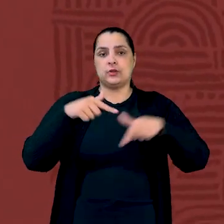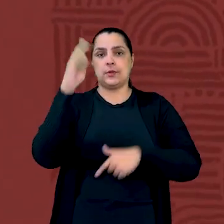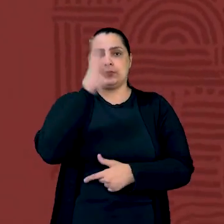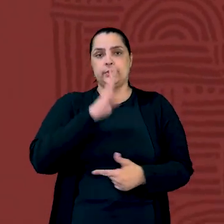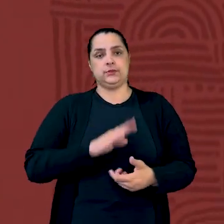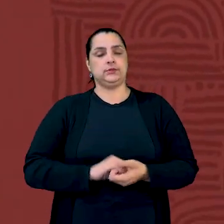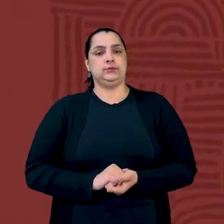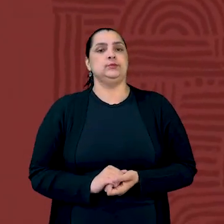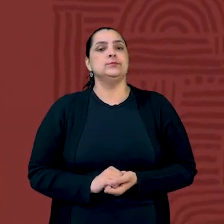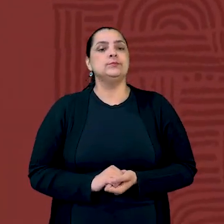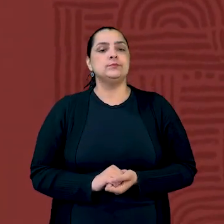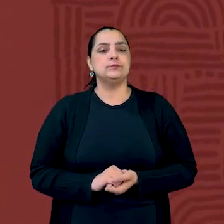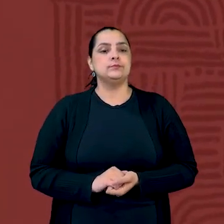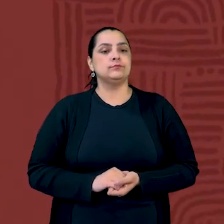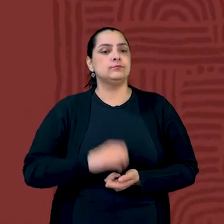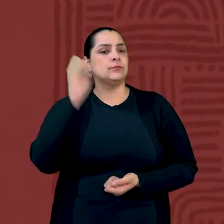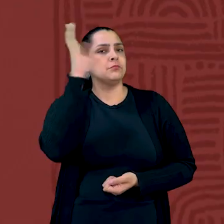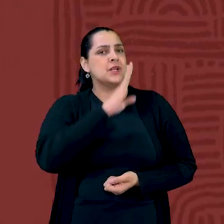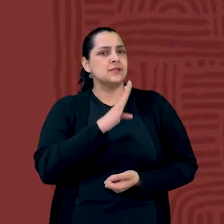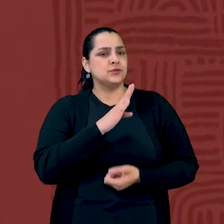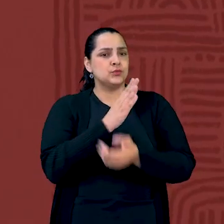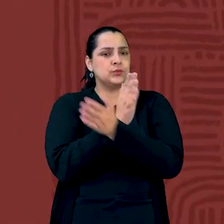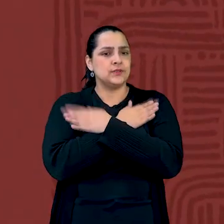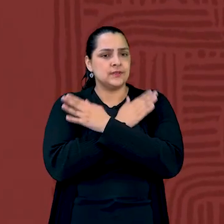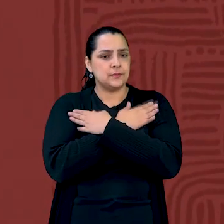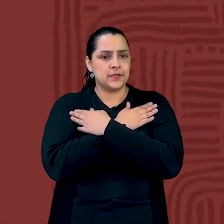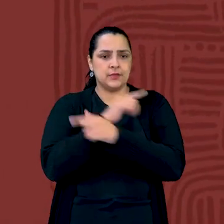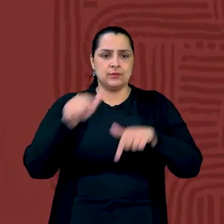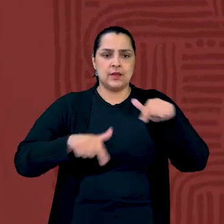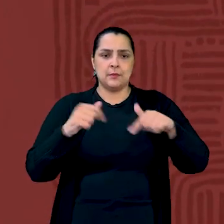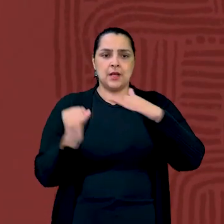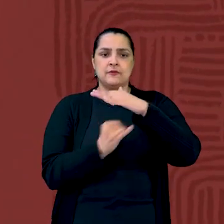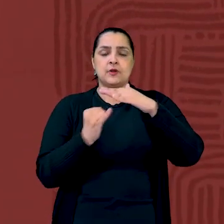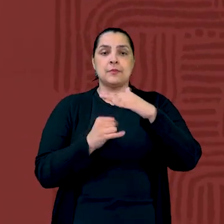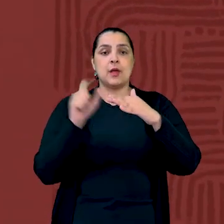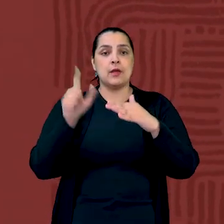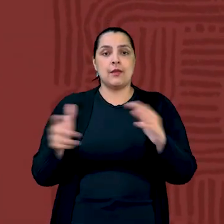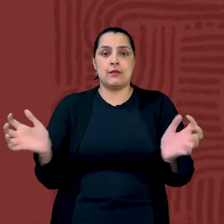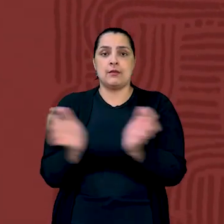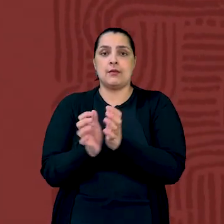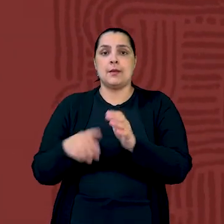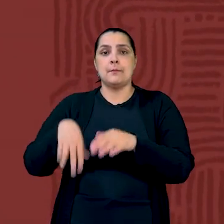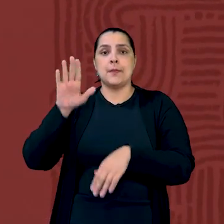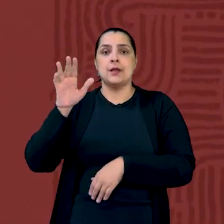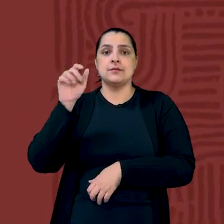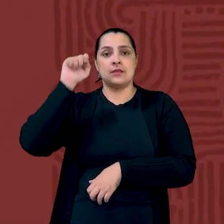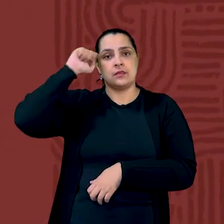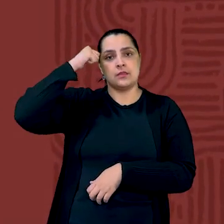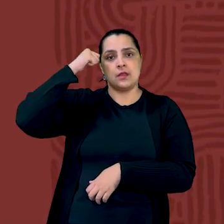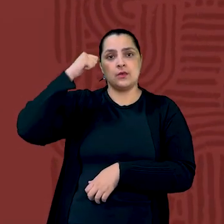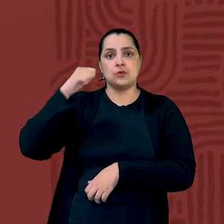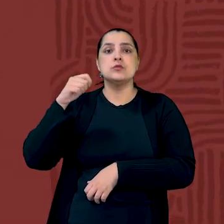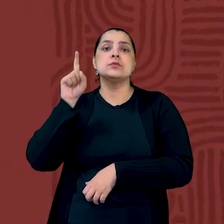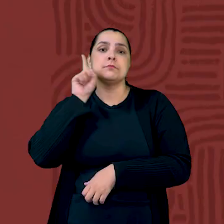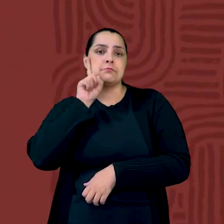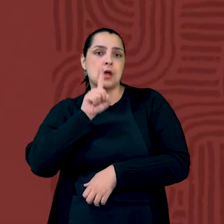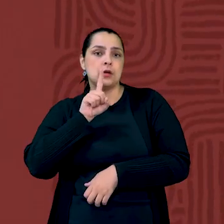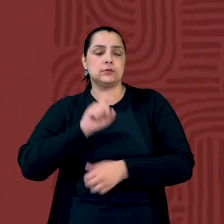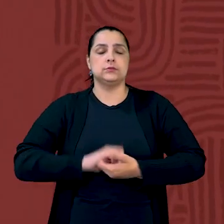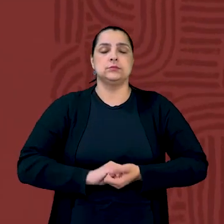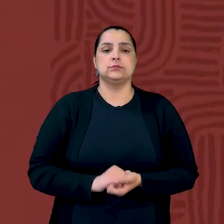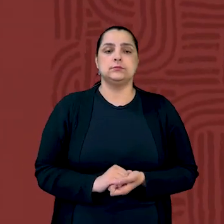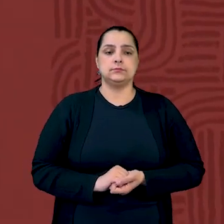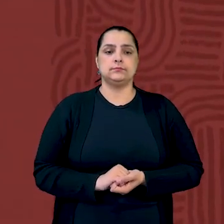trabalho brasileiro. Brasil, desemprego e trabalho informal afetam mais negros e